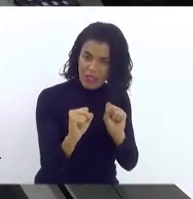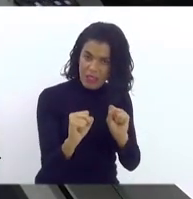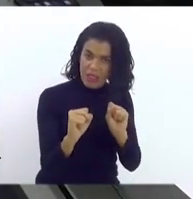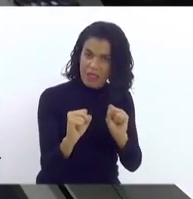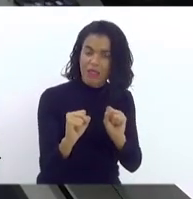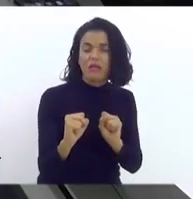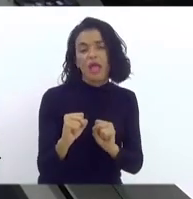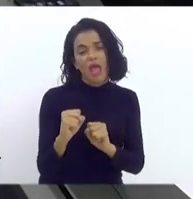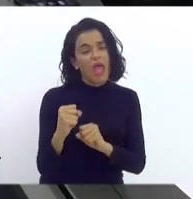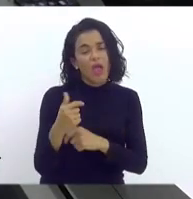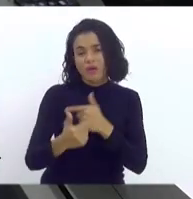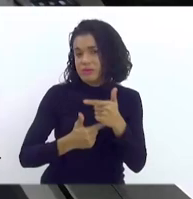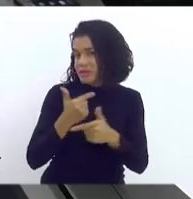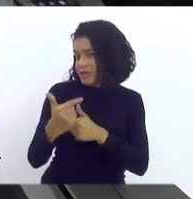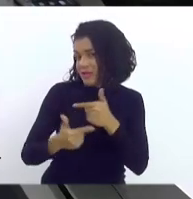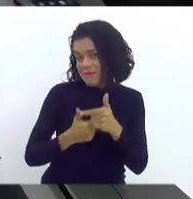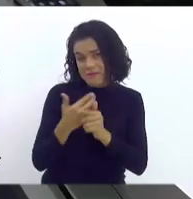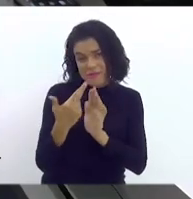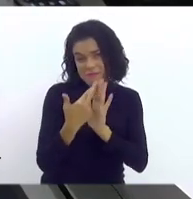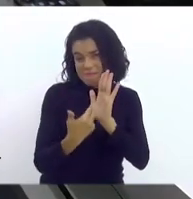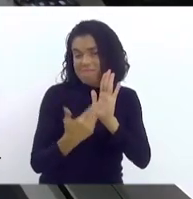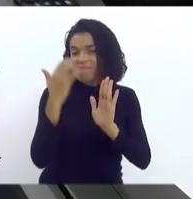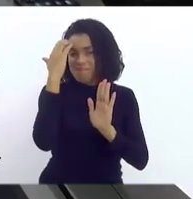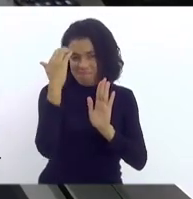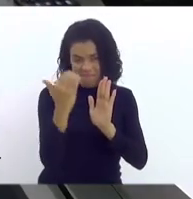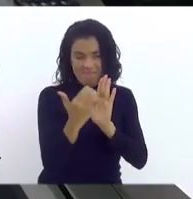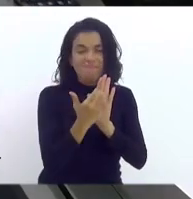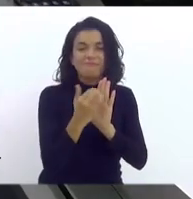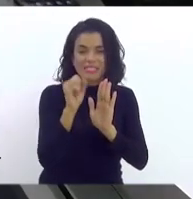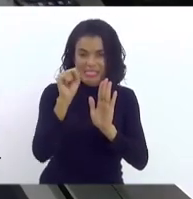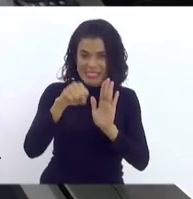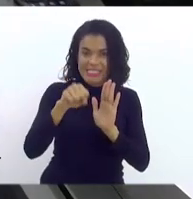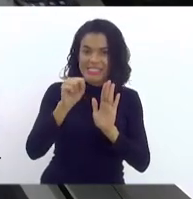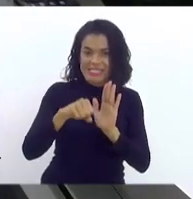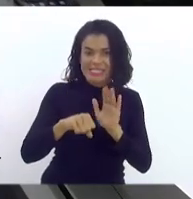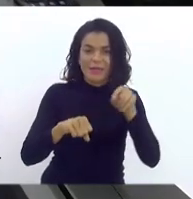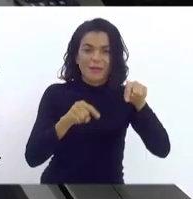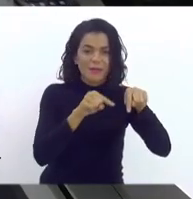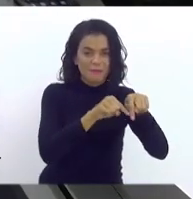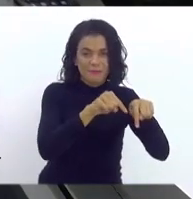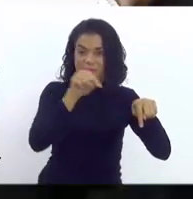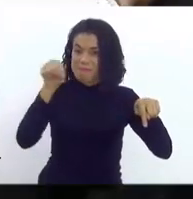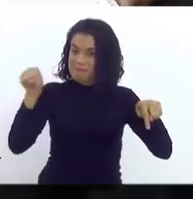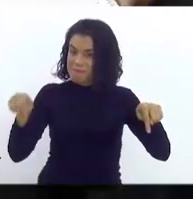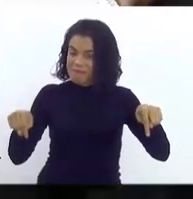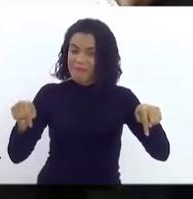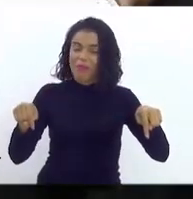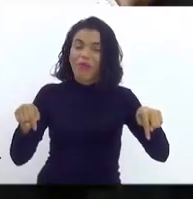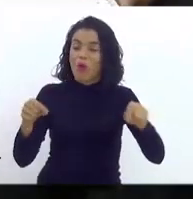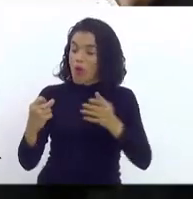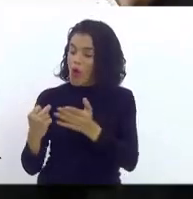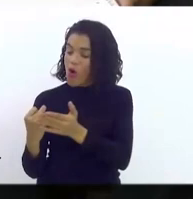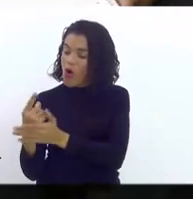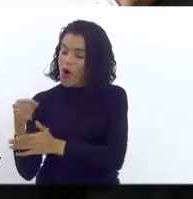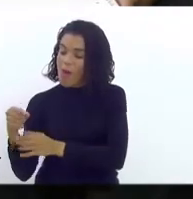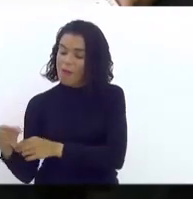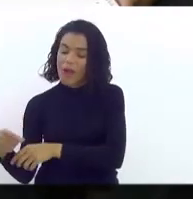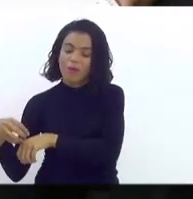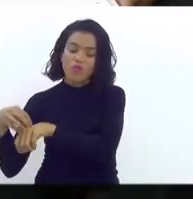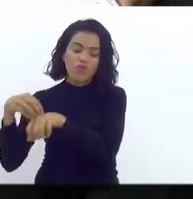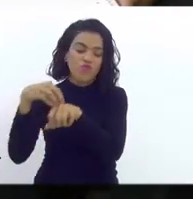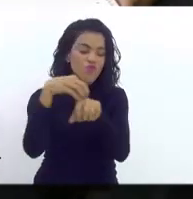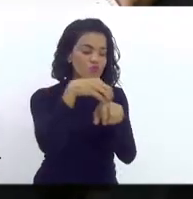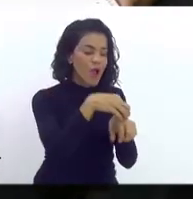um serviço regulado pela ANP. Então, é um serviço de ponto a ponto que ele compra num ponto, transporta